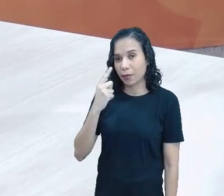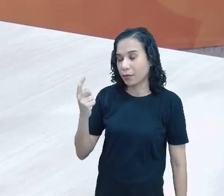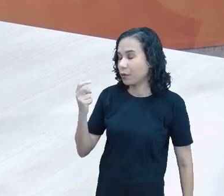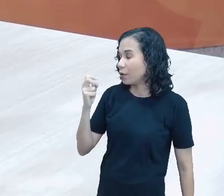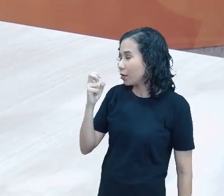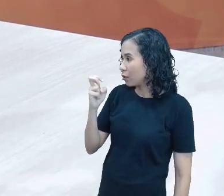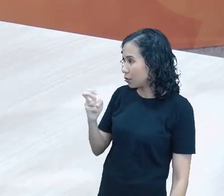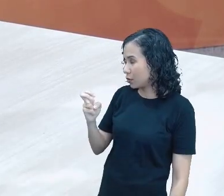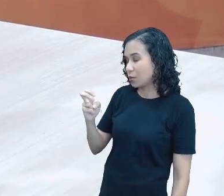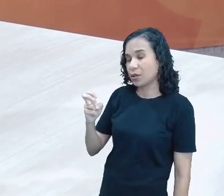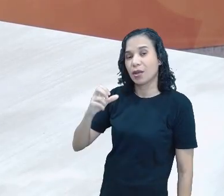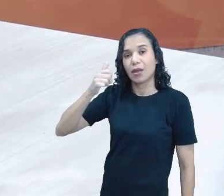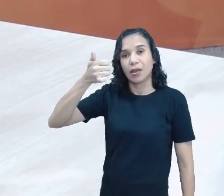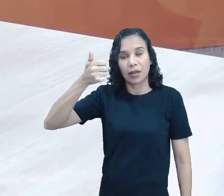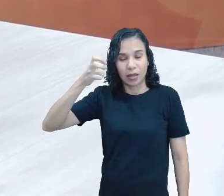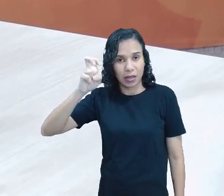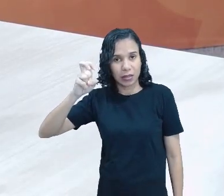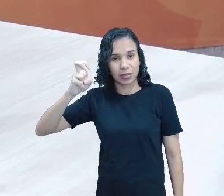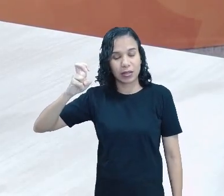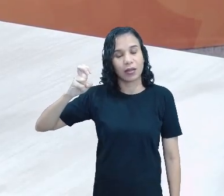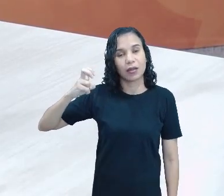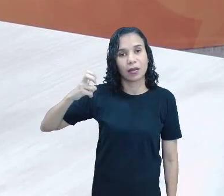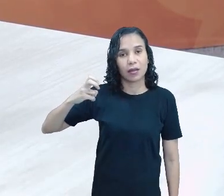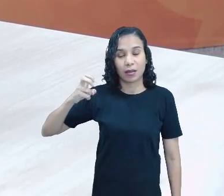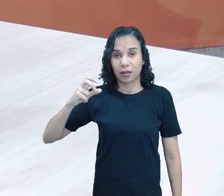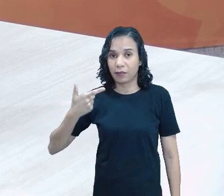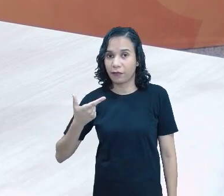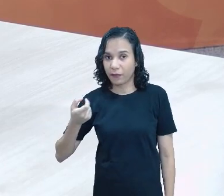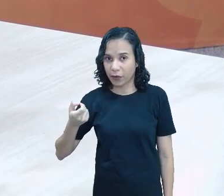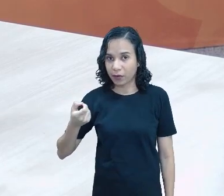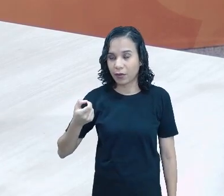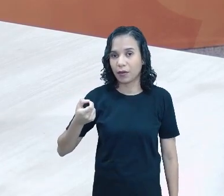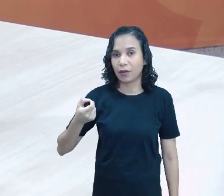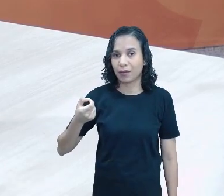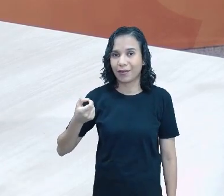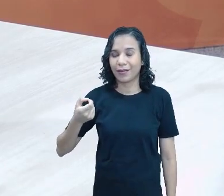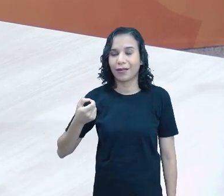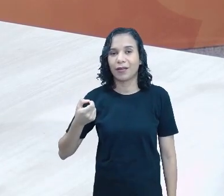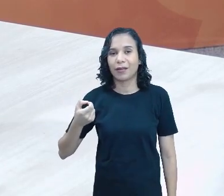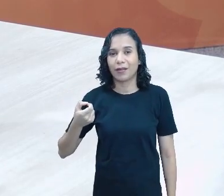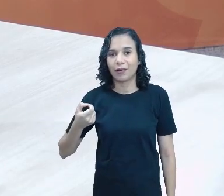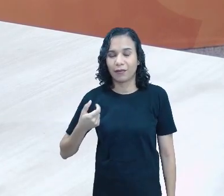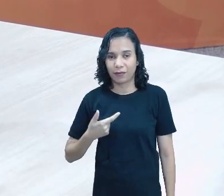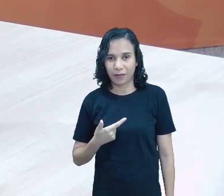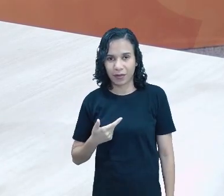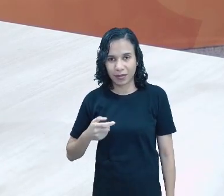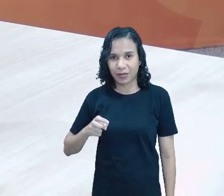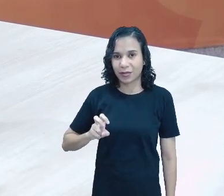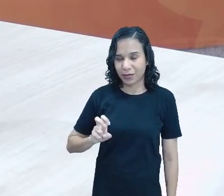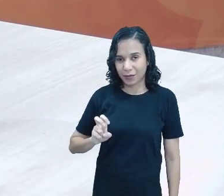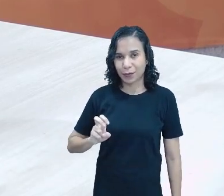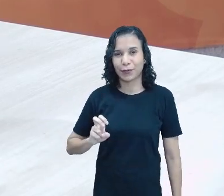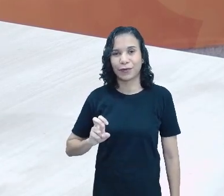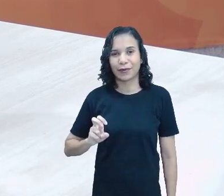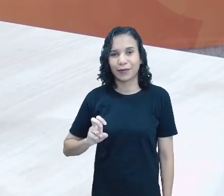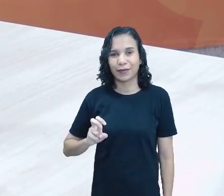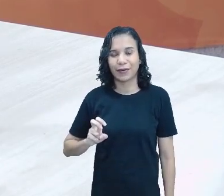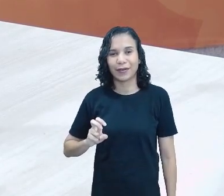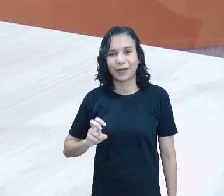ó. Do 15, né? Passou mais 5, foi pro 20. Passou mais 5,